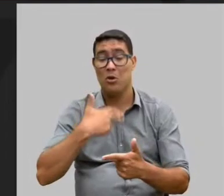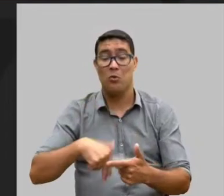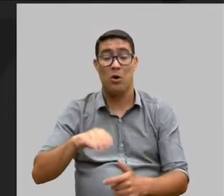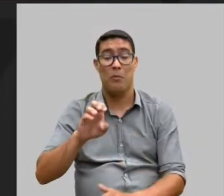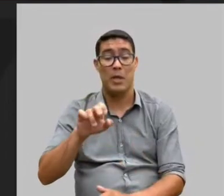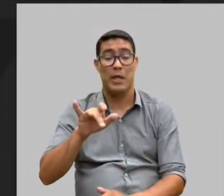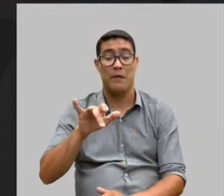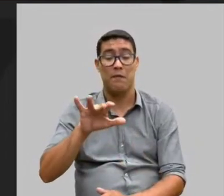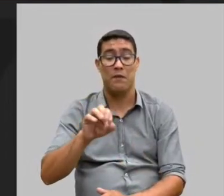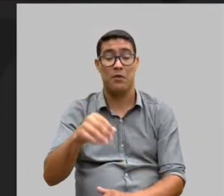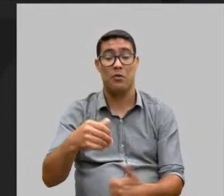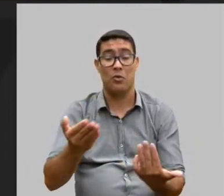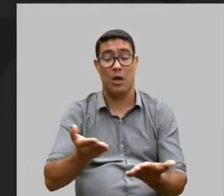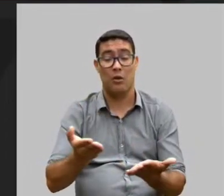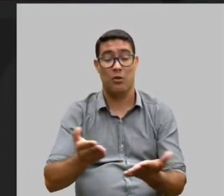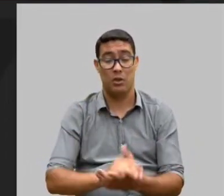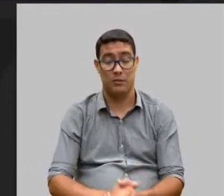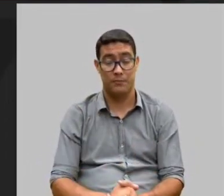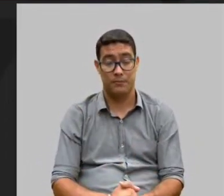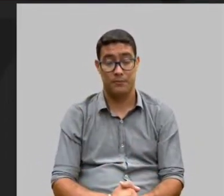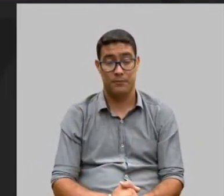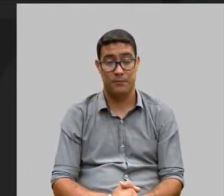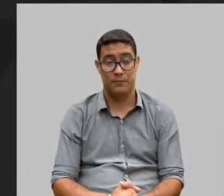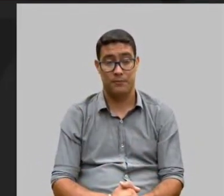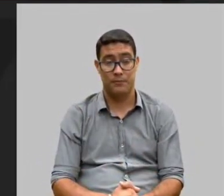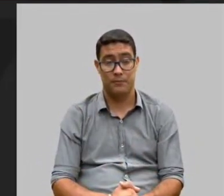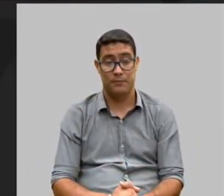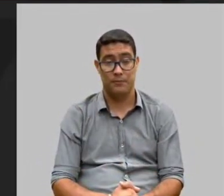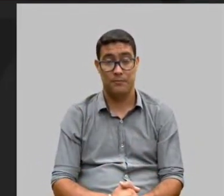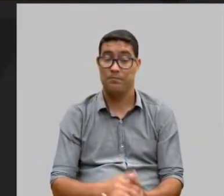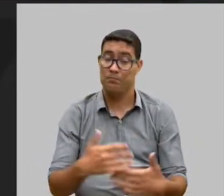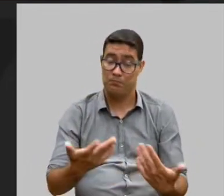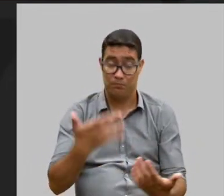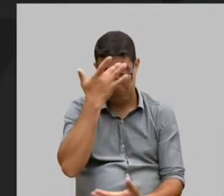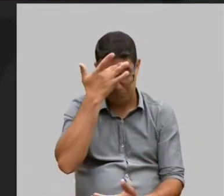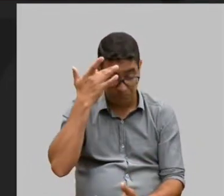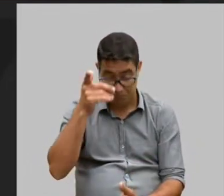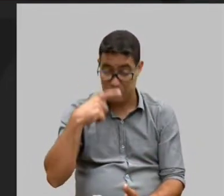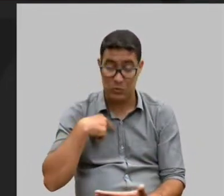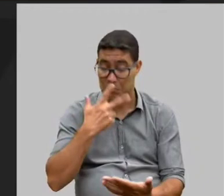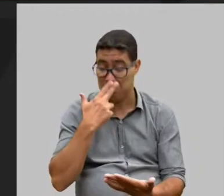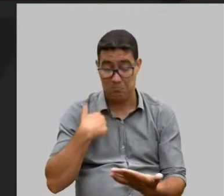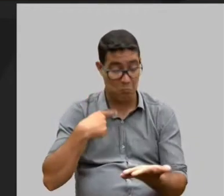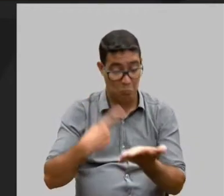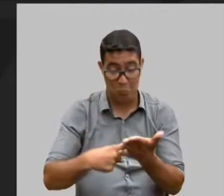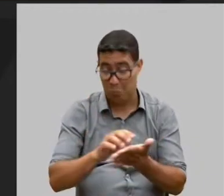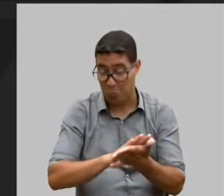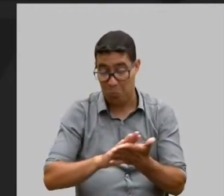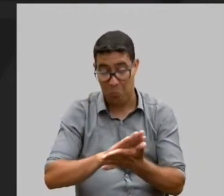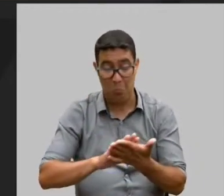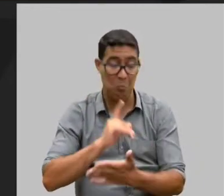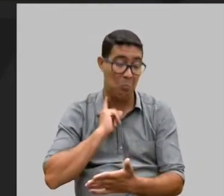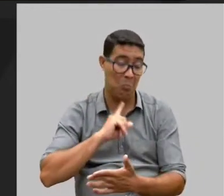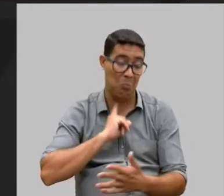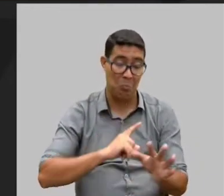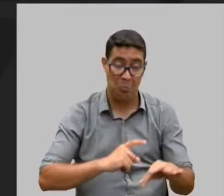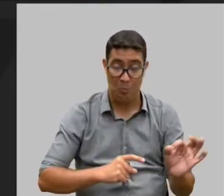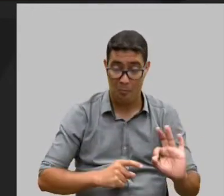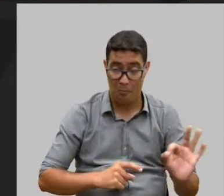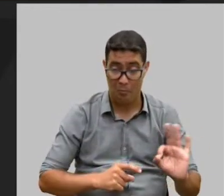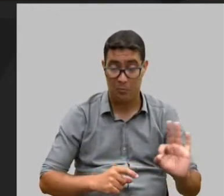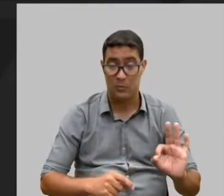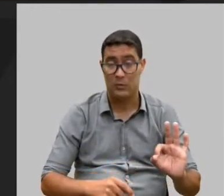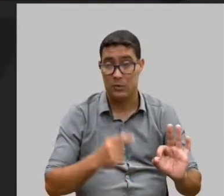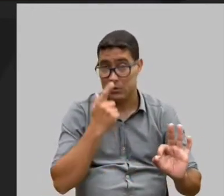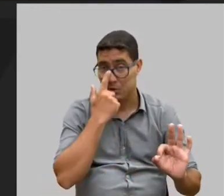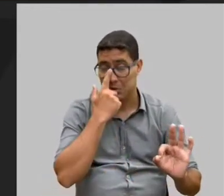papel então que na verdade que a gente assiste o seguinte lamentavelmente é um é uma pessoa que não tem nenhum compromisso com com Minas Gerais eh eh esse e